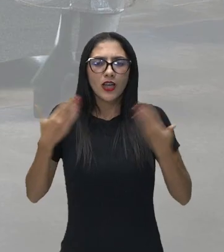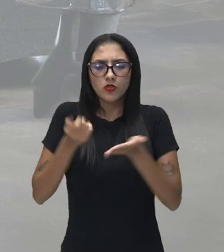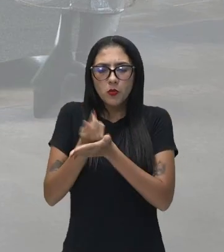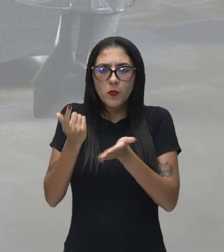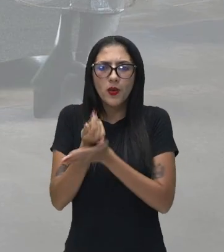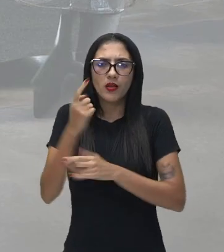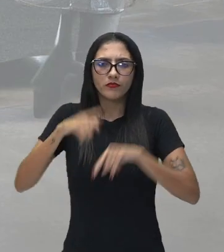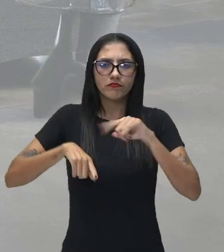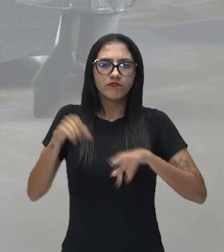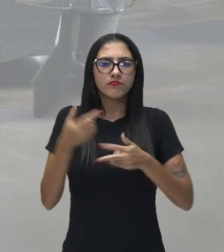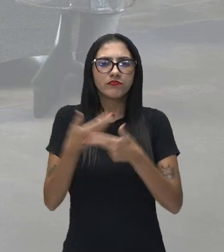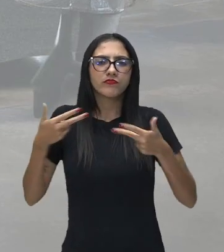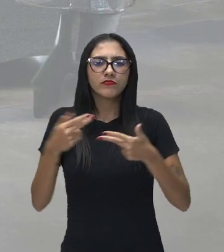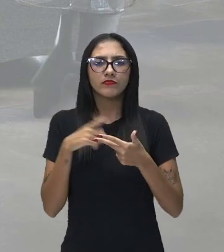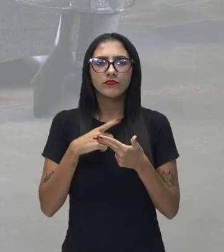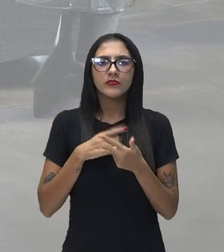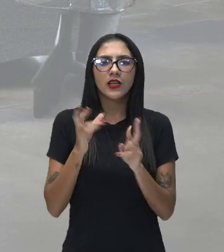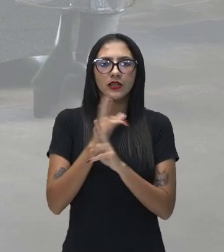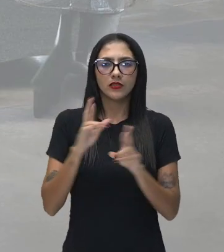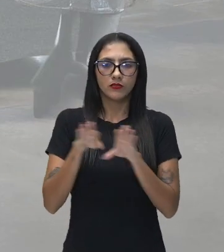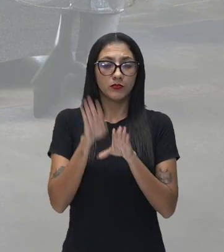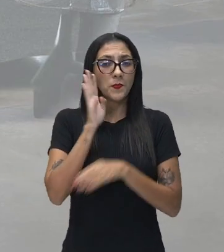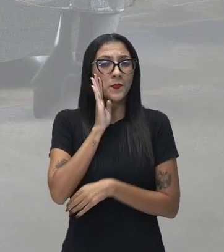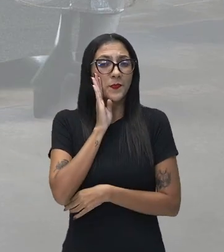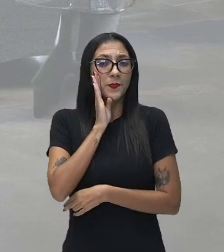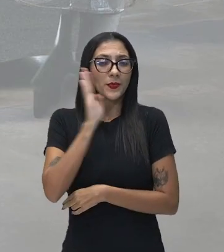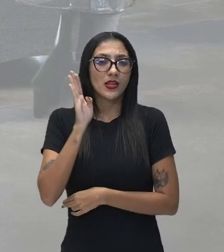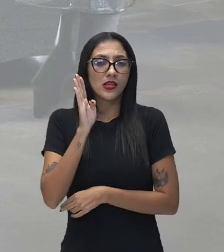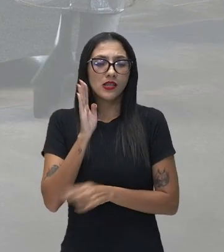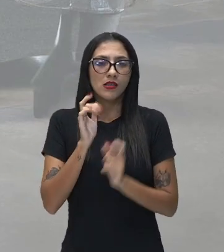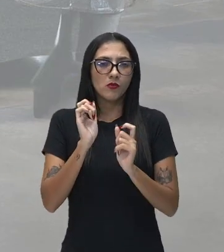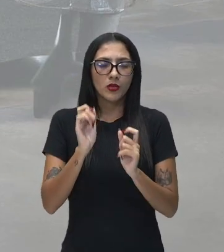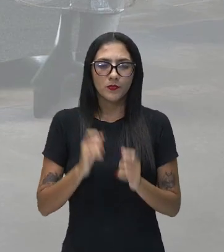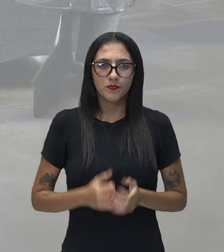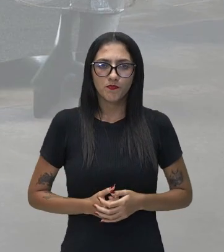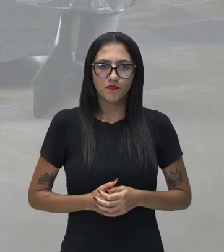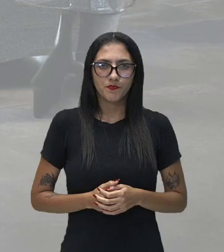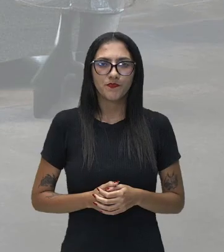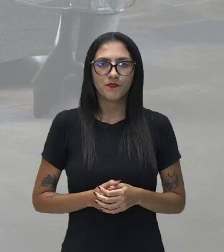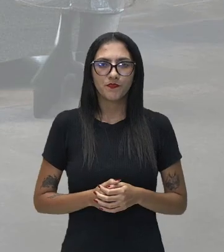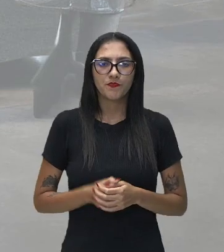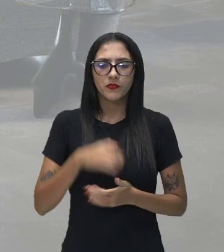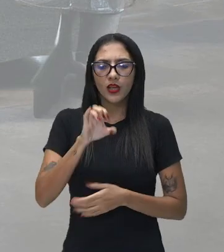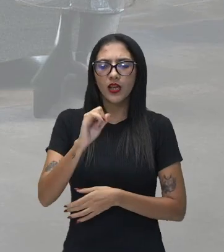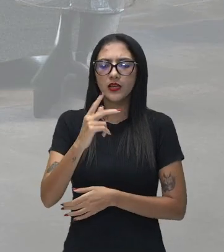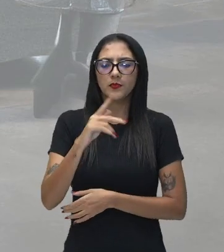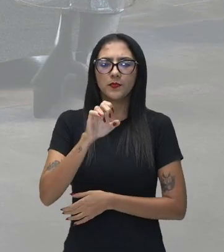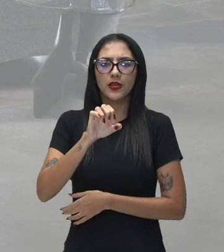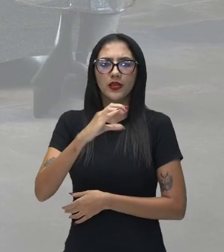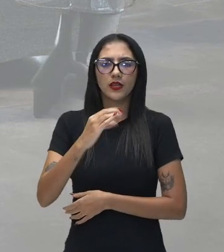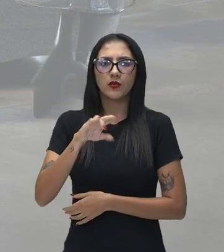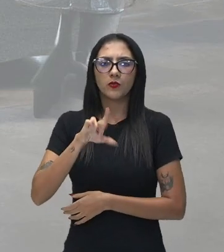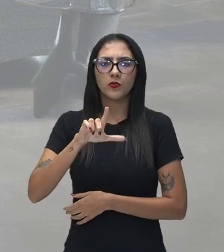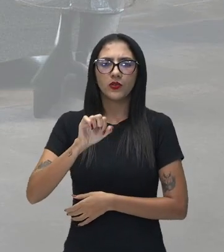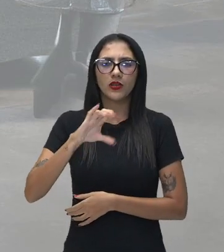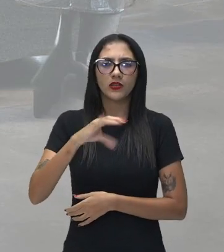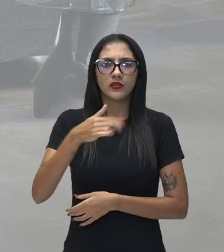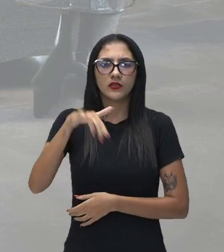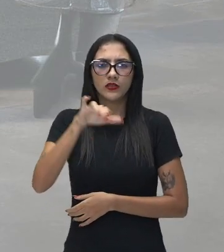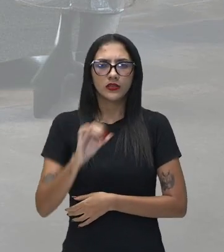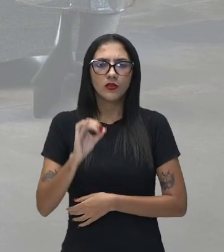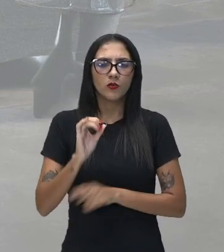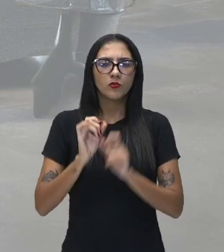que vão estar relacionados principalmente ali na questão da chamada especulação financeira, que vai ser um dos